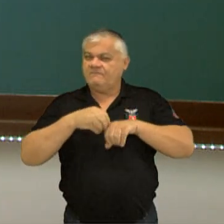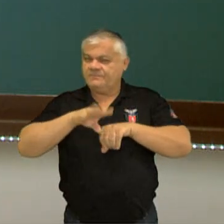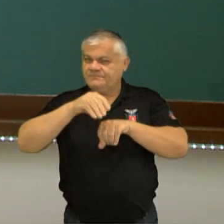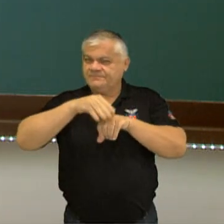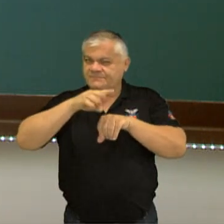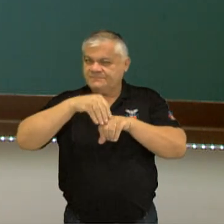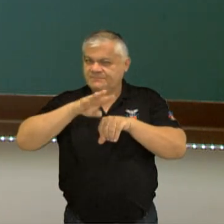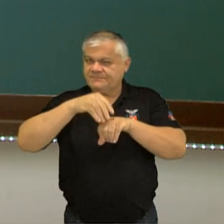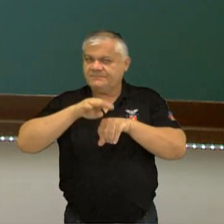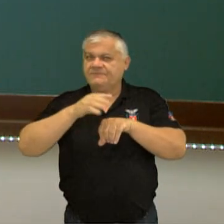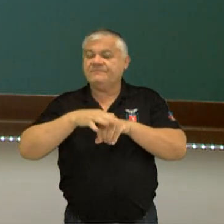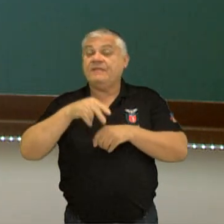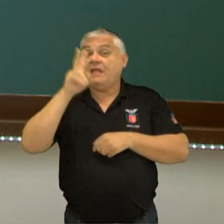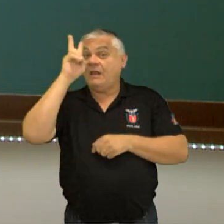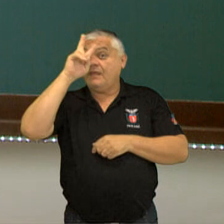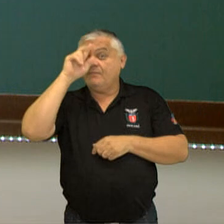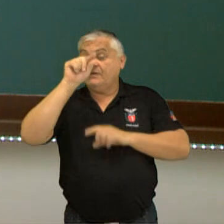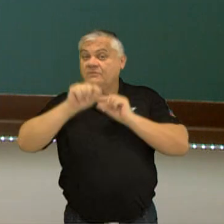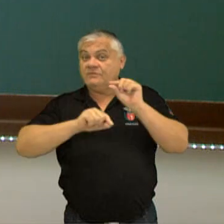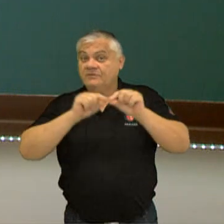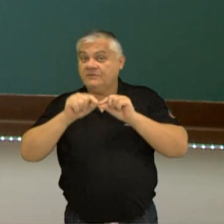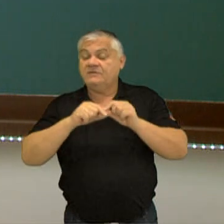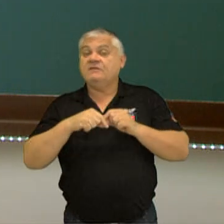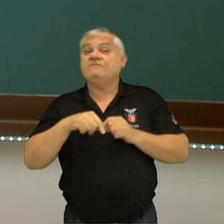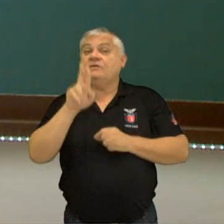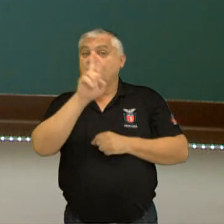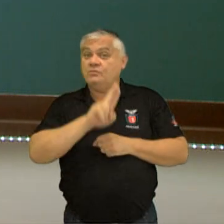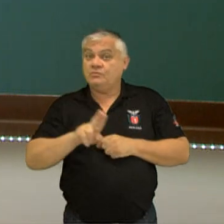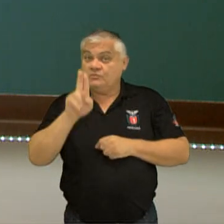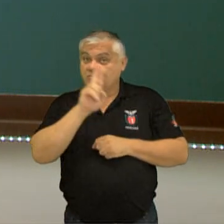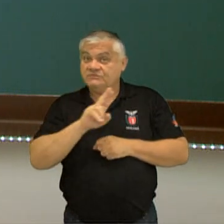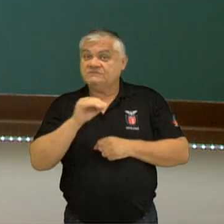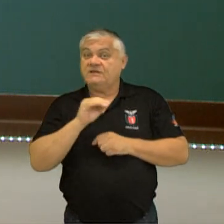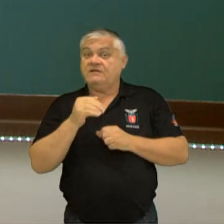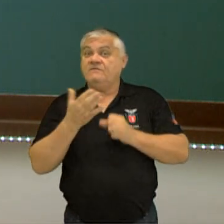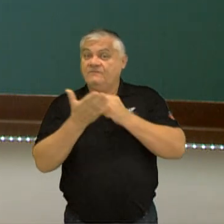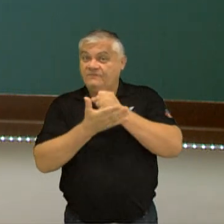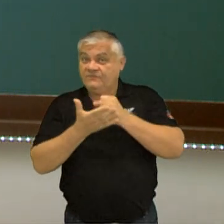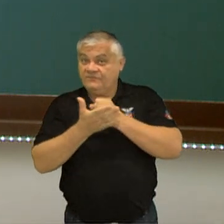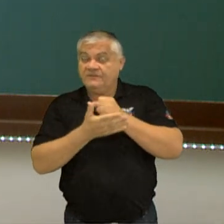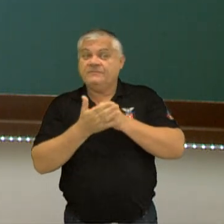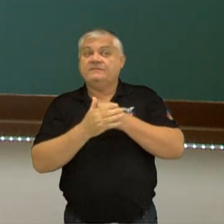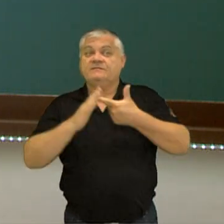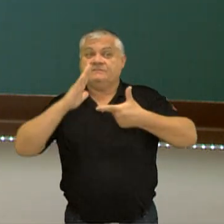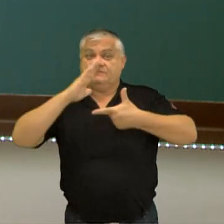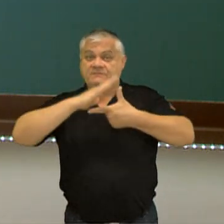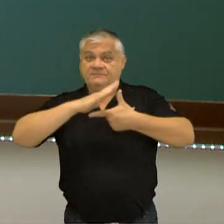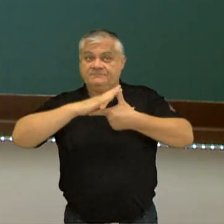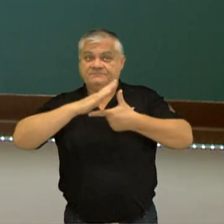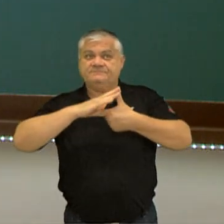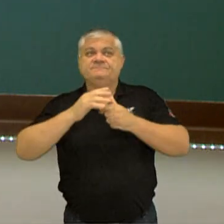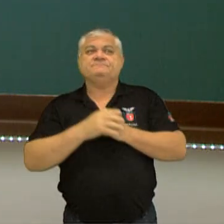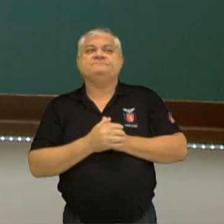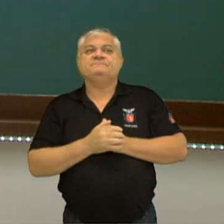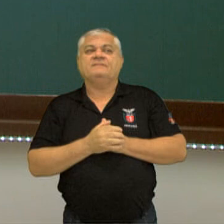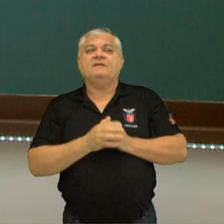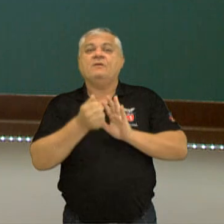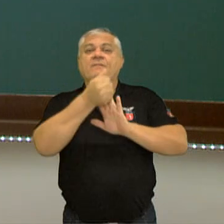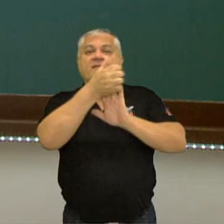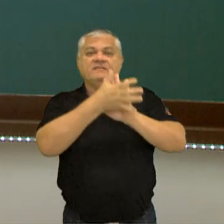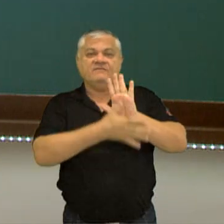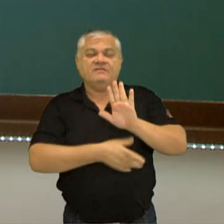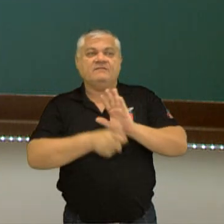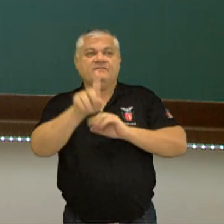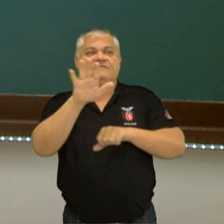para vocês nesses slides, lembrando que nós vamos fazer uso da relação fundamental da trigonometria, eu trouxe uma atividade para